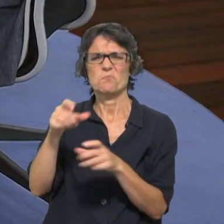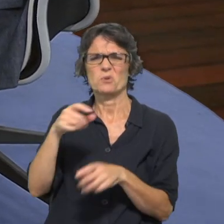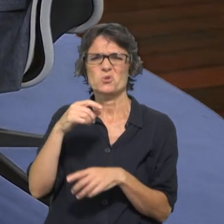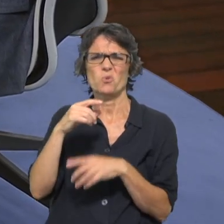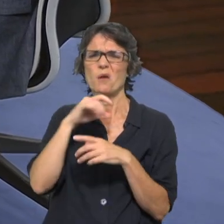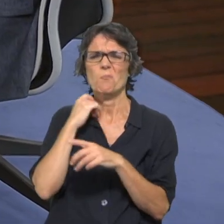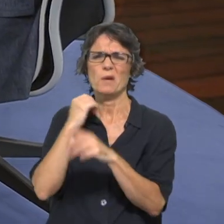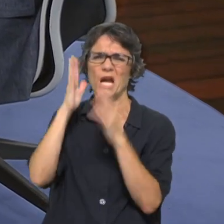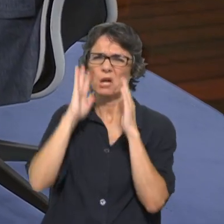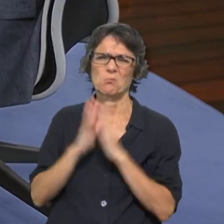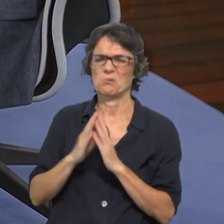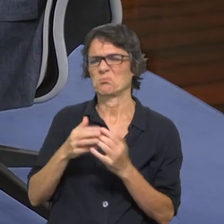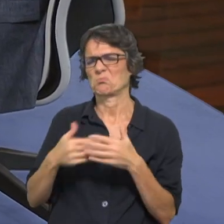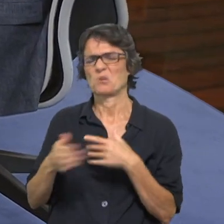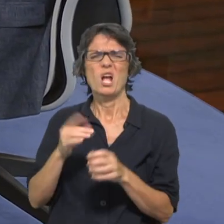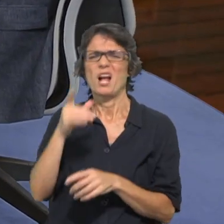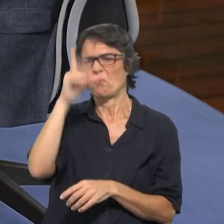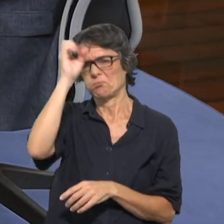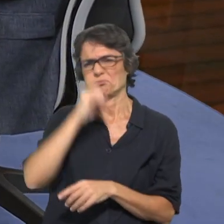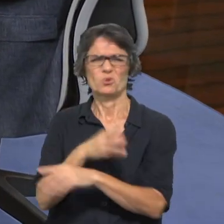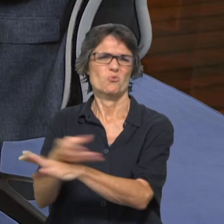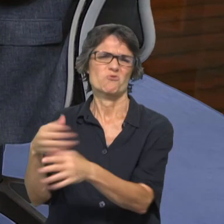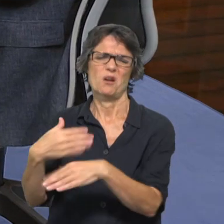mais ignorantes ainda, porque são